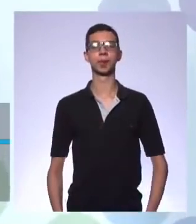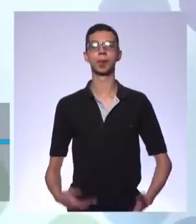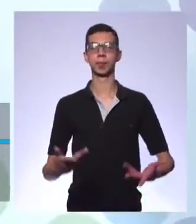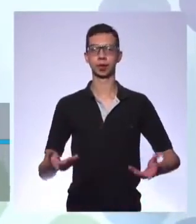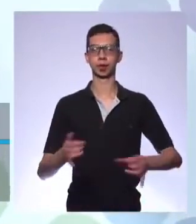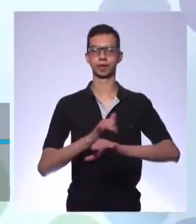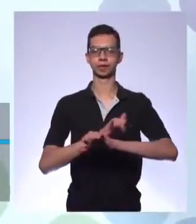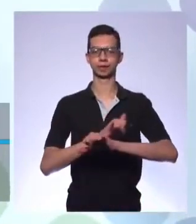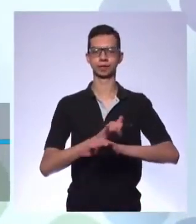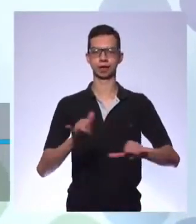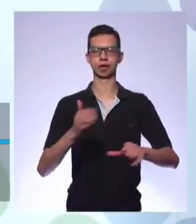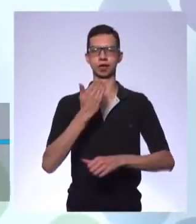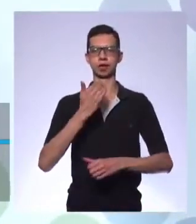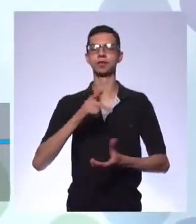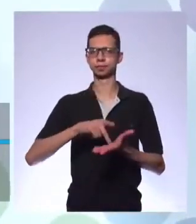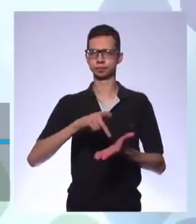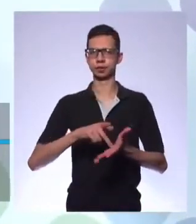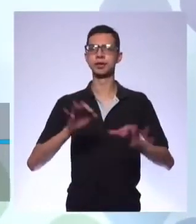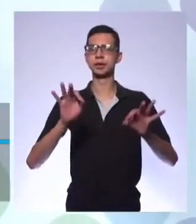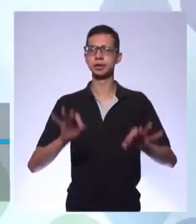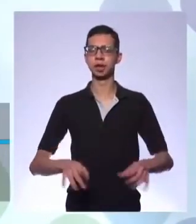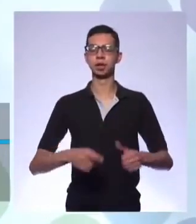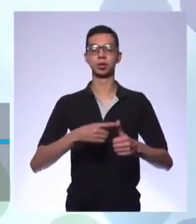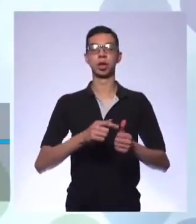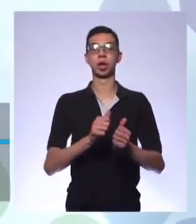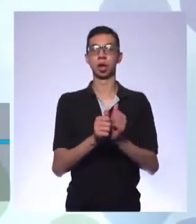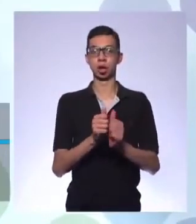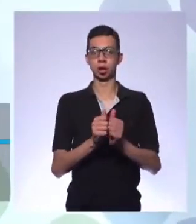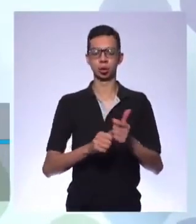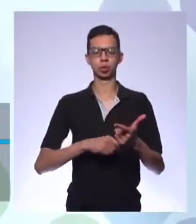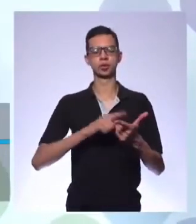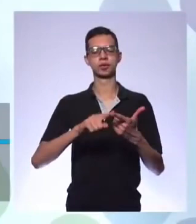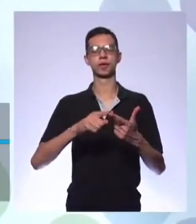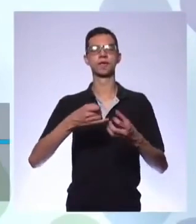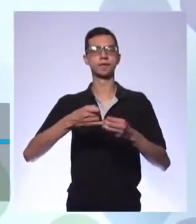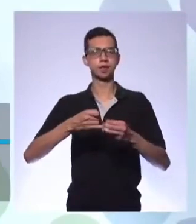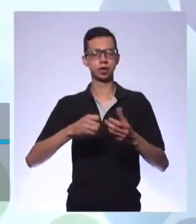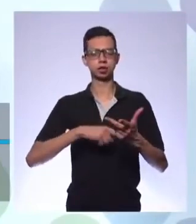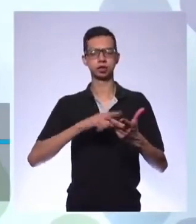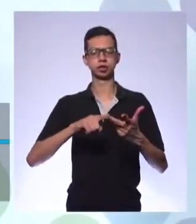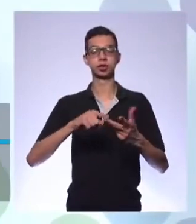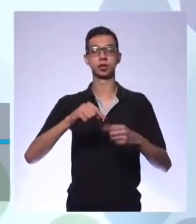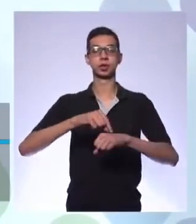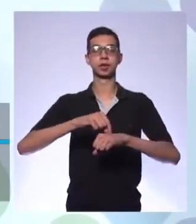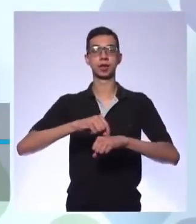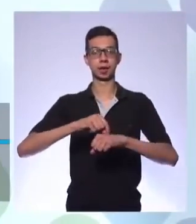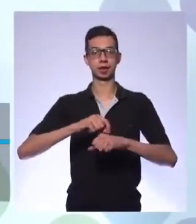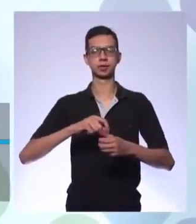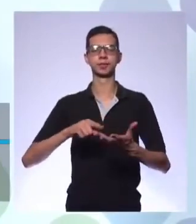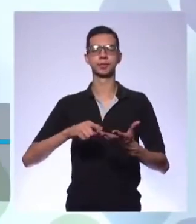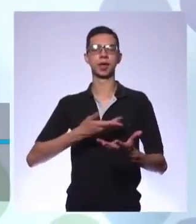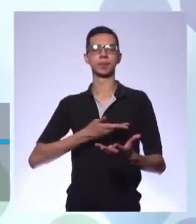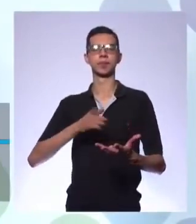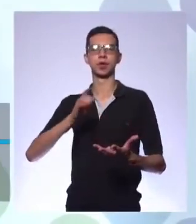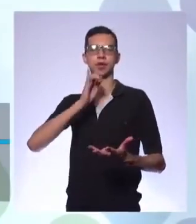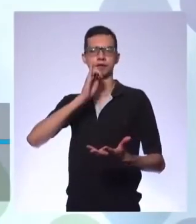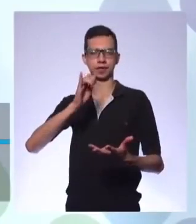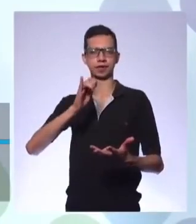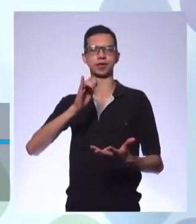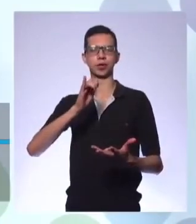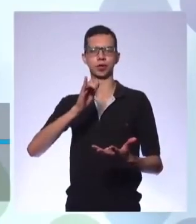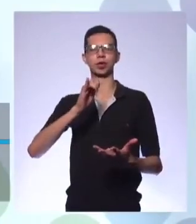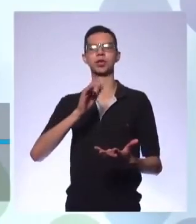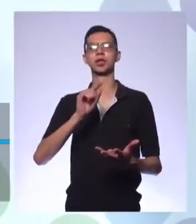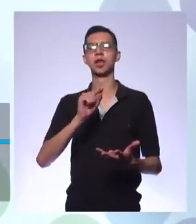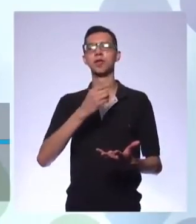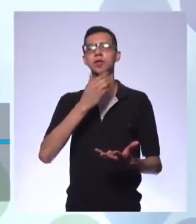isso mesmo. Estou falando de arroz, de feijão, de carne, né? O colega falou aí de um suco de fruta. O que você tem que entender é o seguinte: